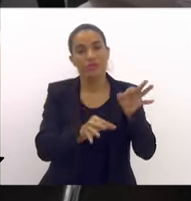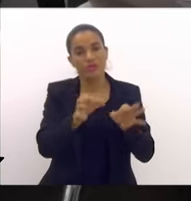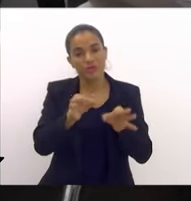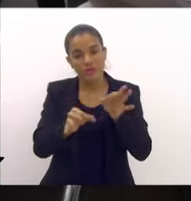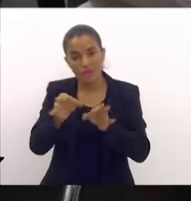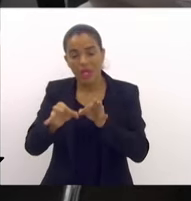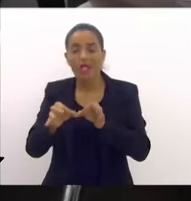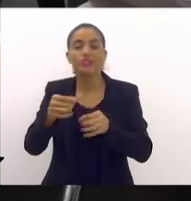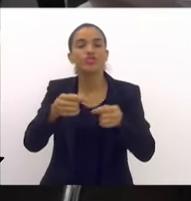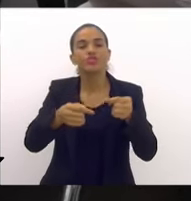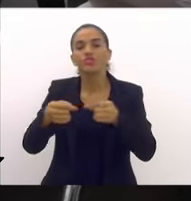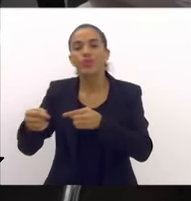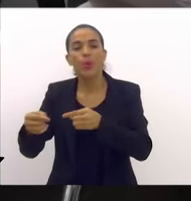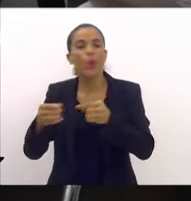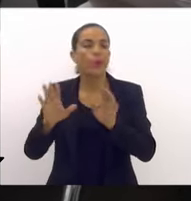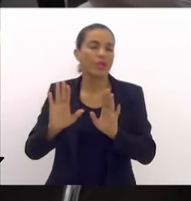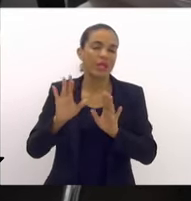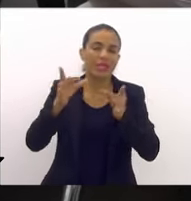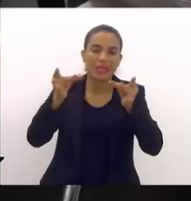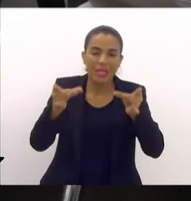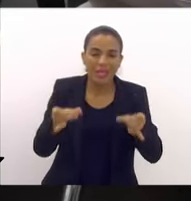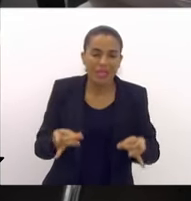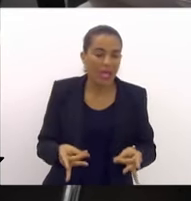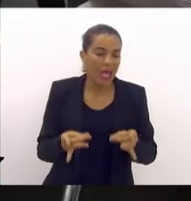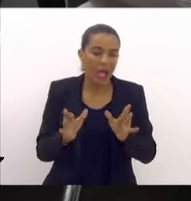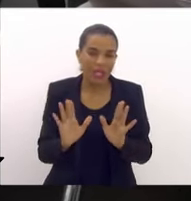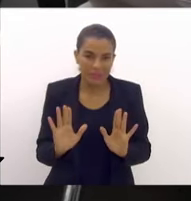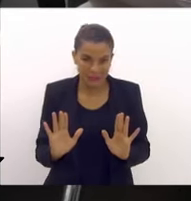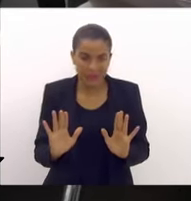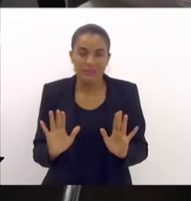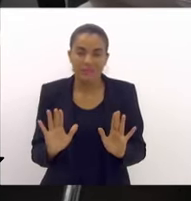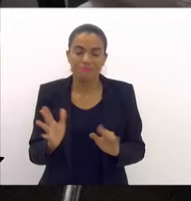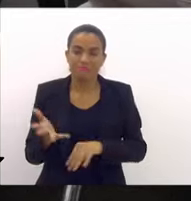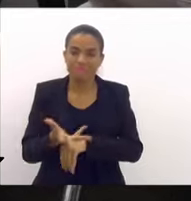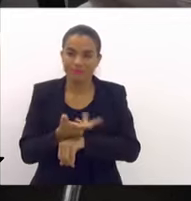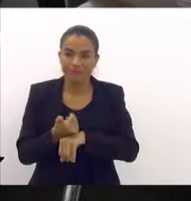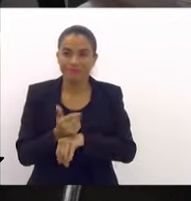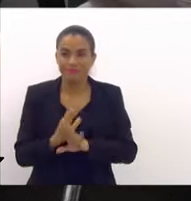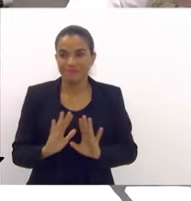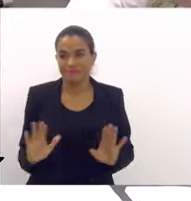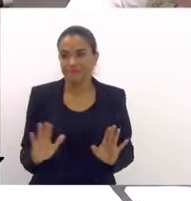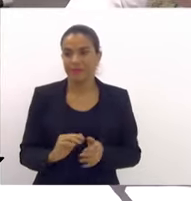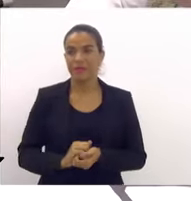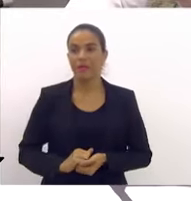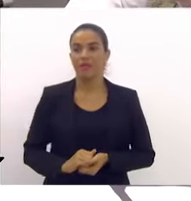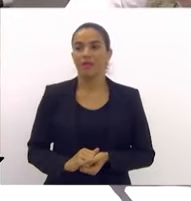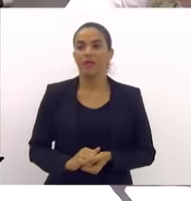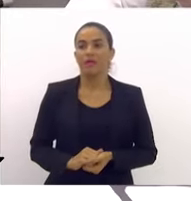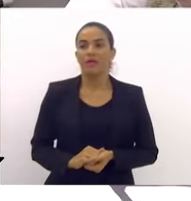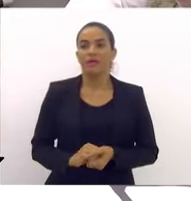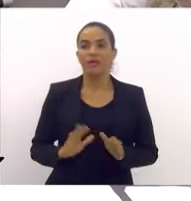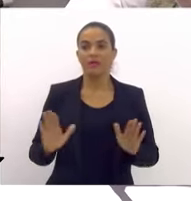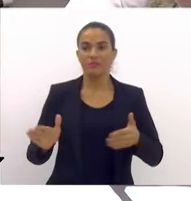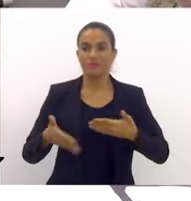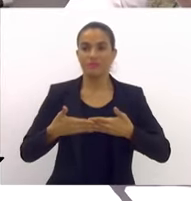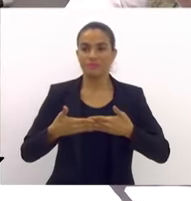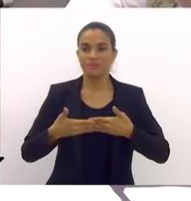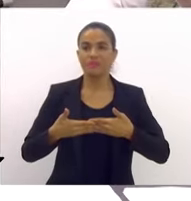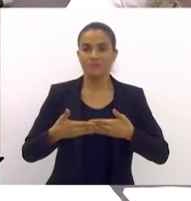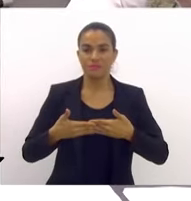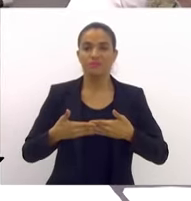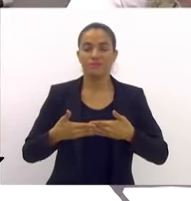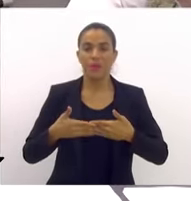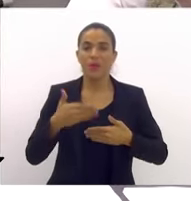discute questões de mérito que são detalhes para a gente aperfeiçoar. Perfeito. Encerrado. Eu ia pedir